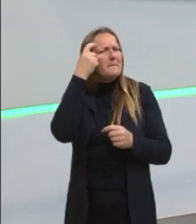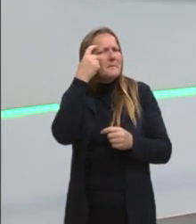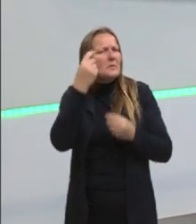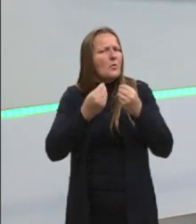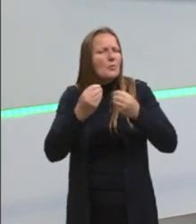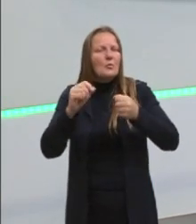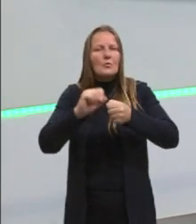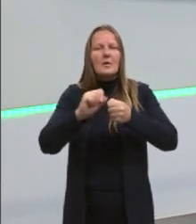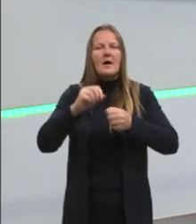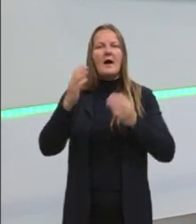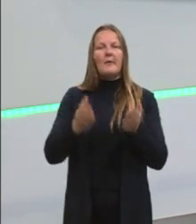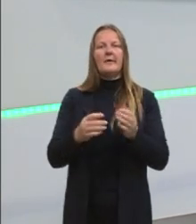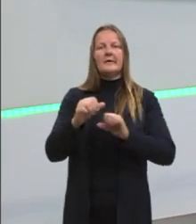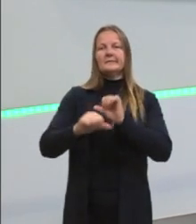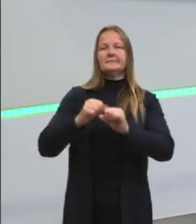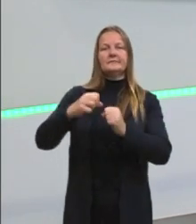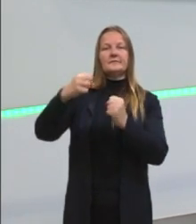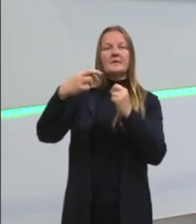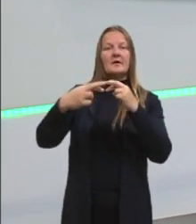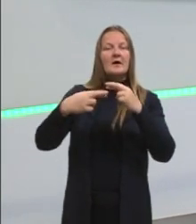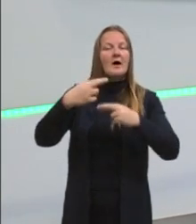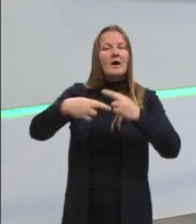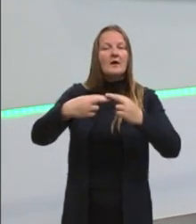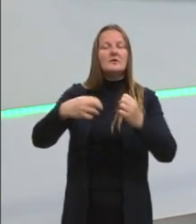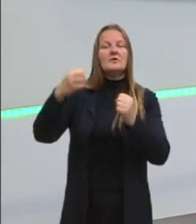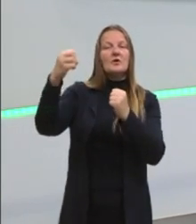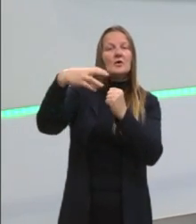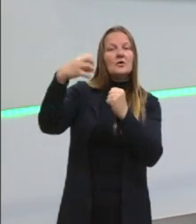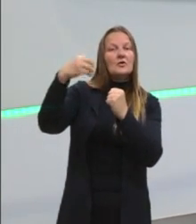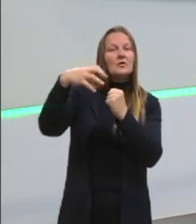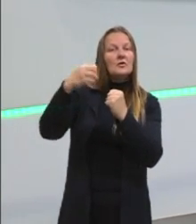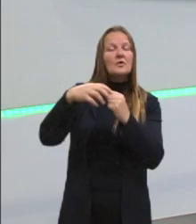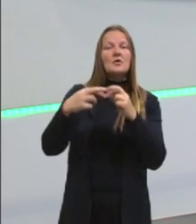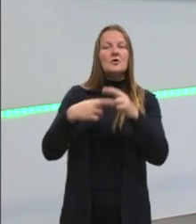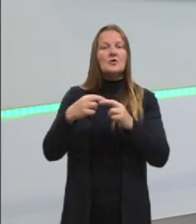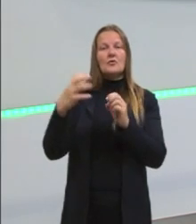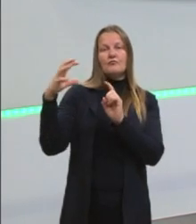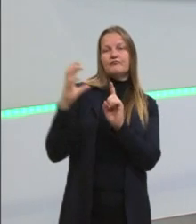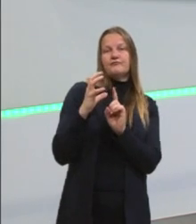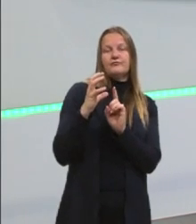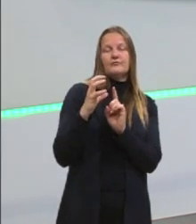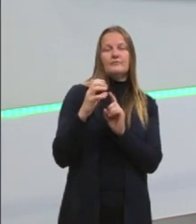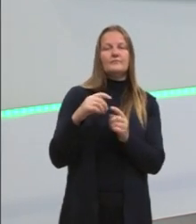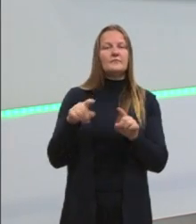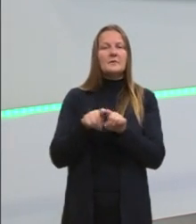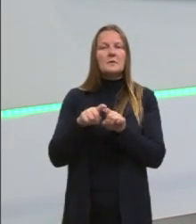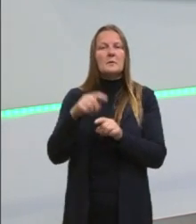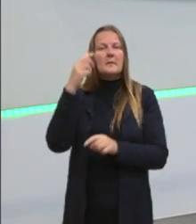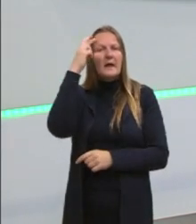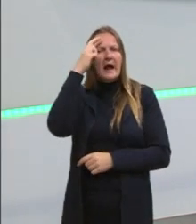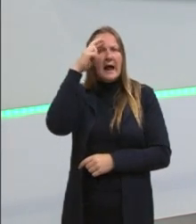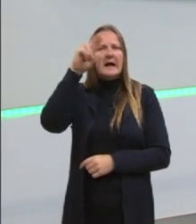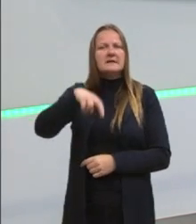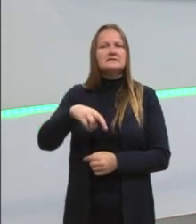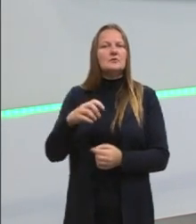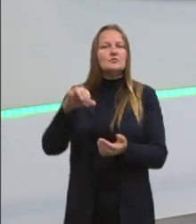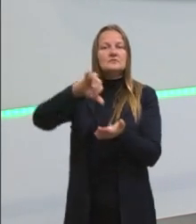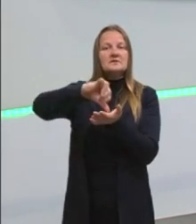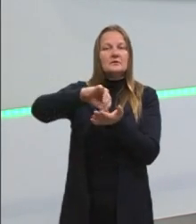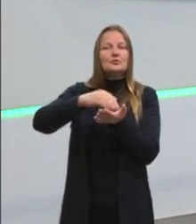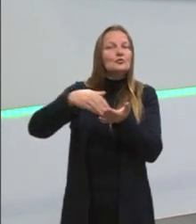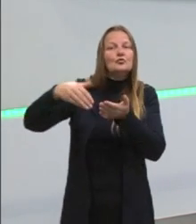agora a razão iluminismo se opõe a esse modo Ilumine esse modo escolástico de pensar com uma outra